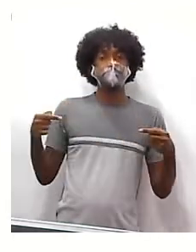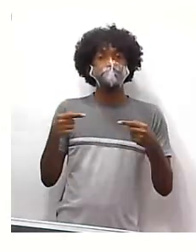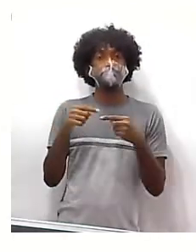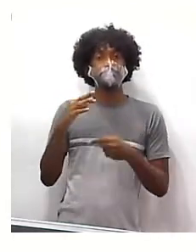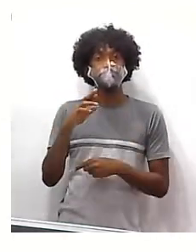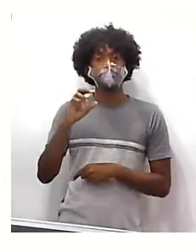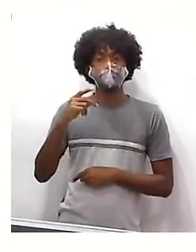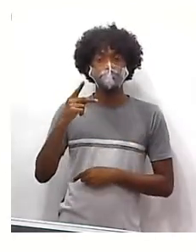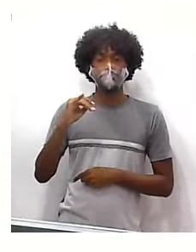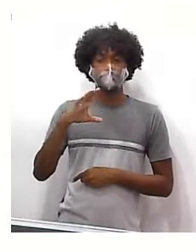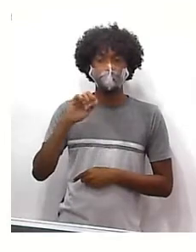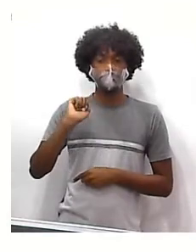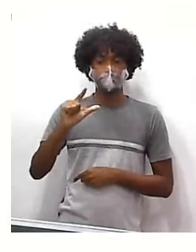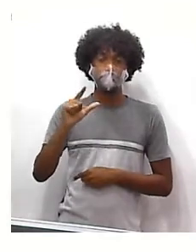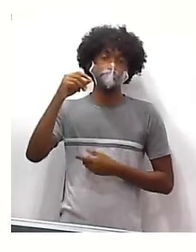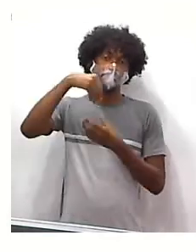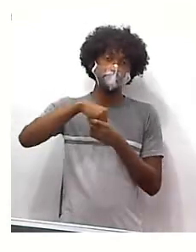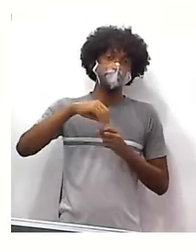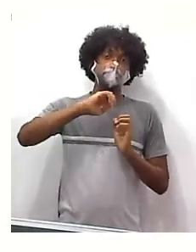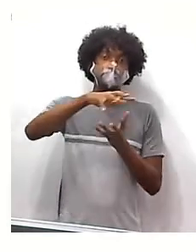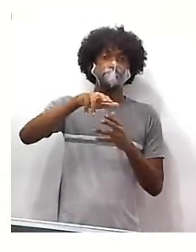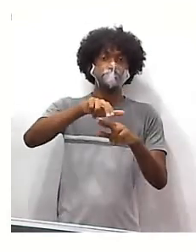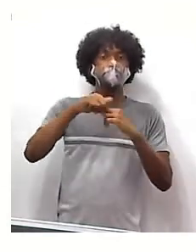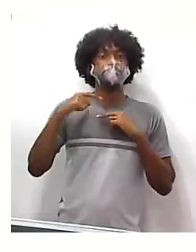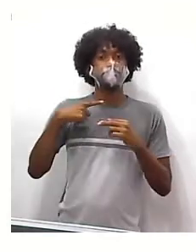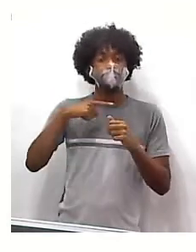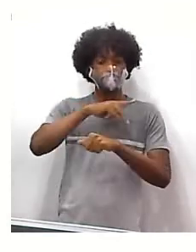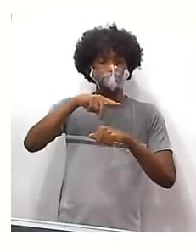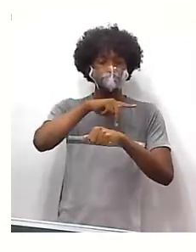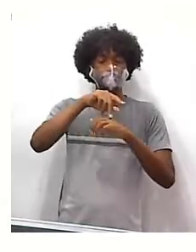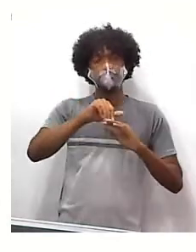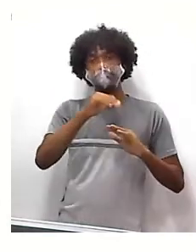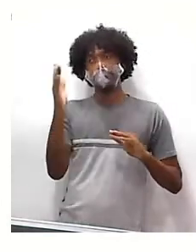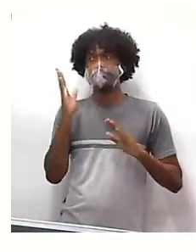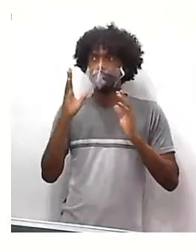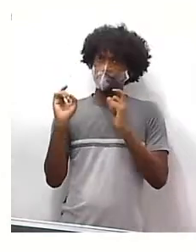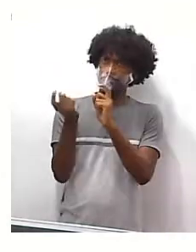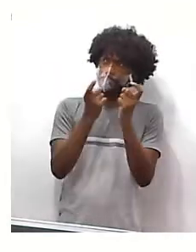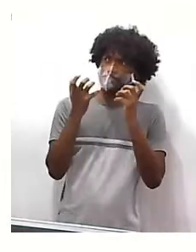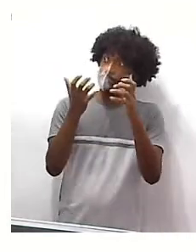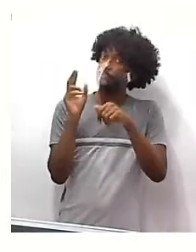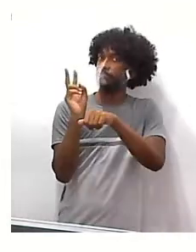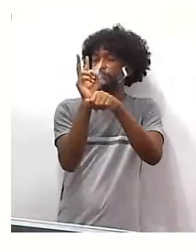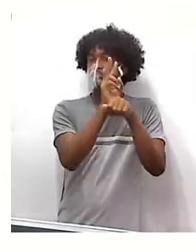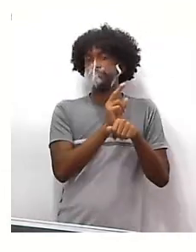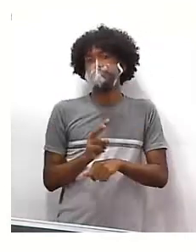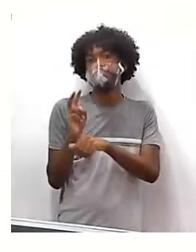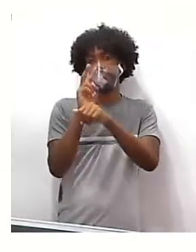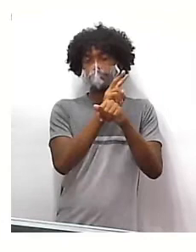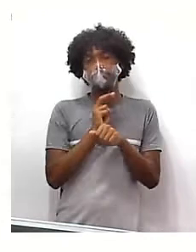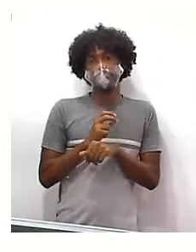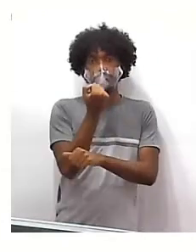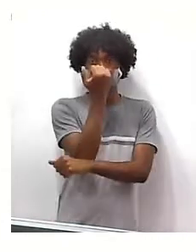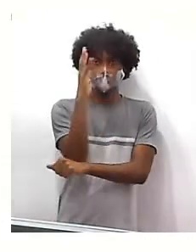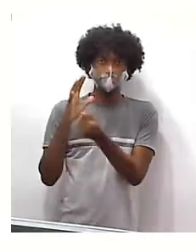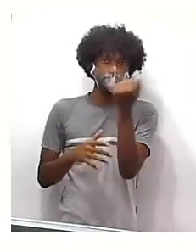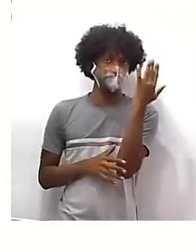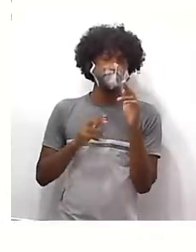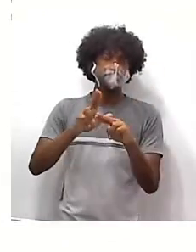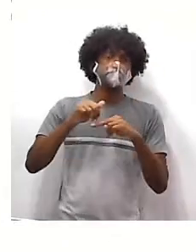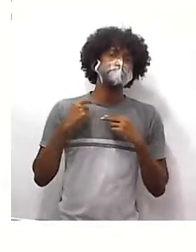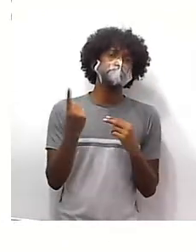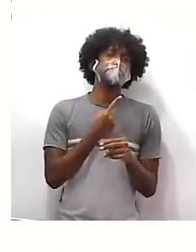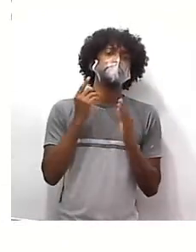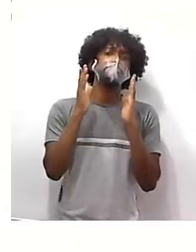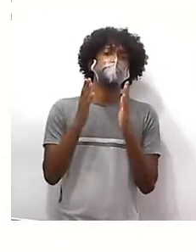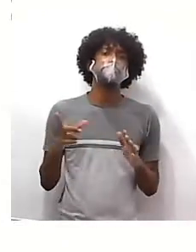discutida na sua atualidade, de níveis internacionais, especialmente pela sua importância na